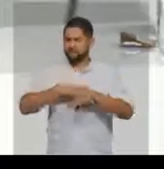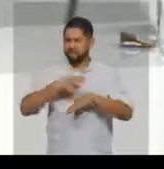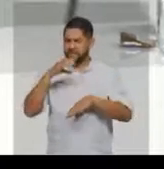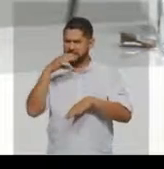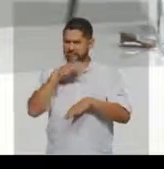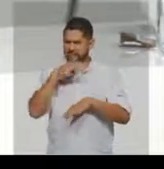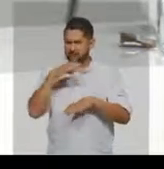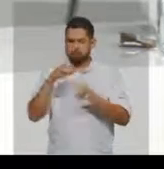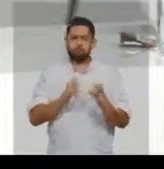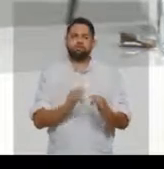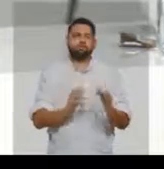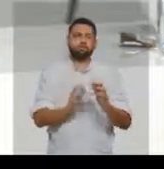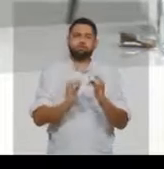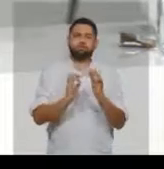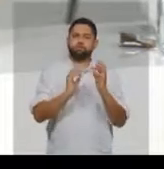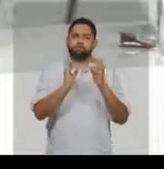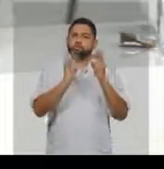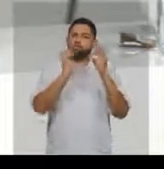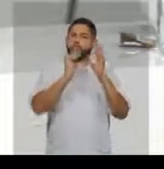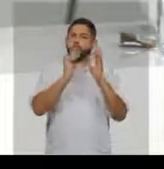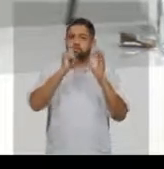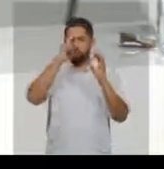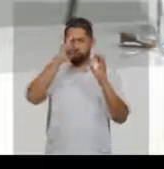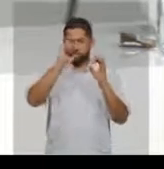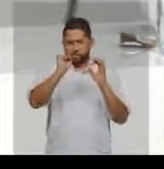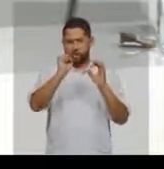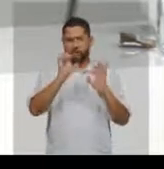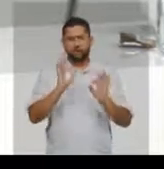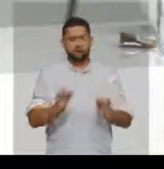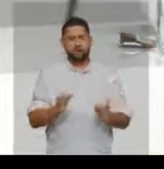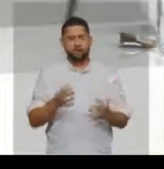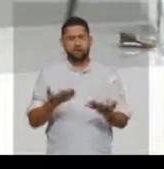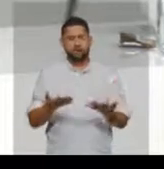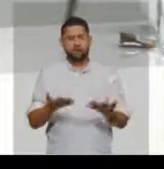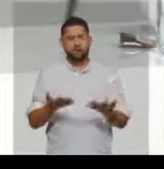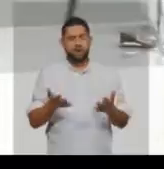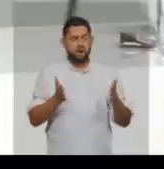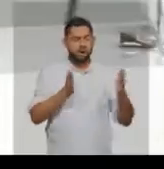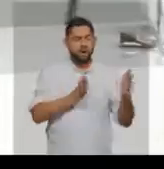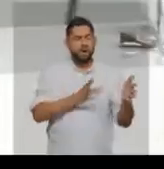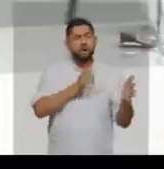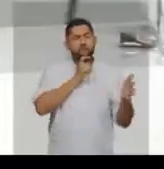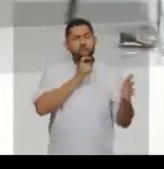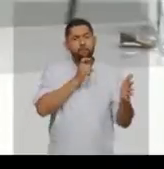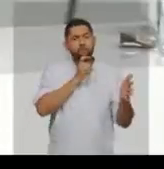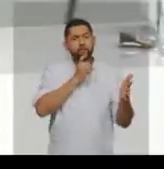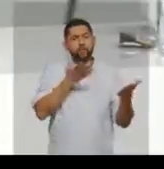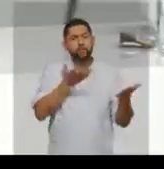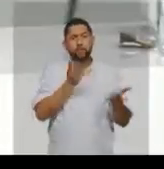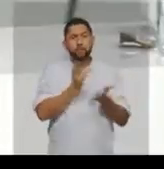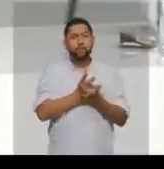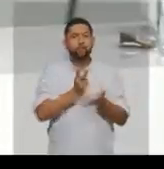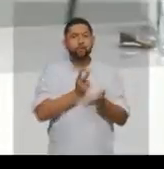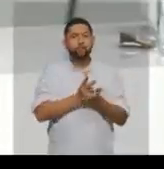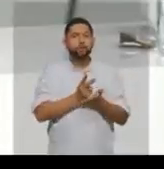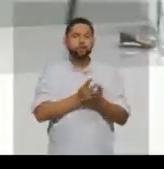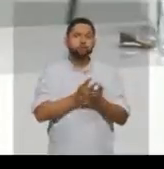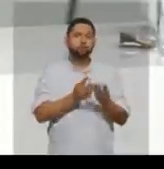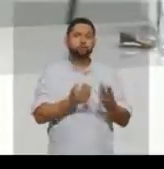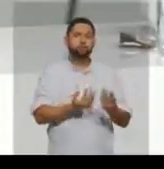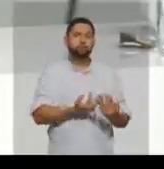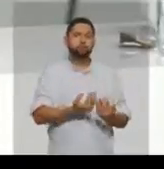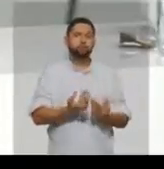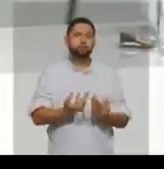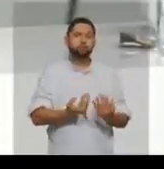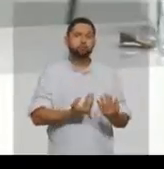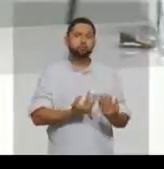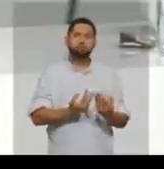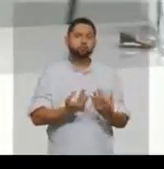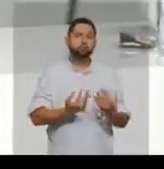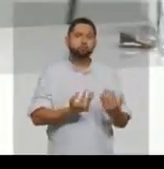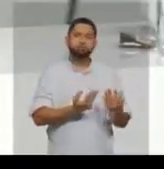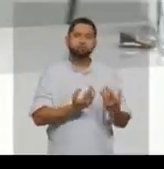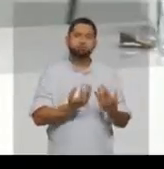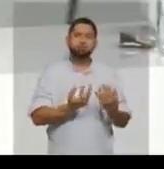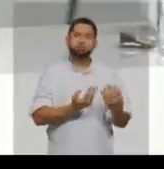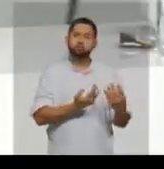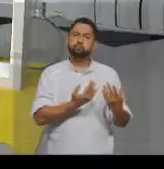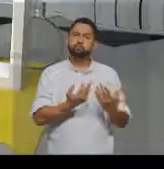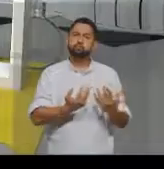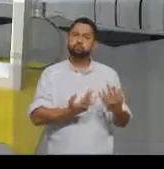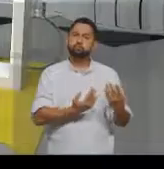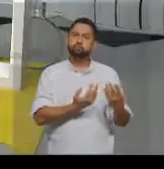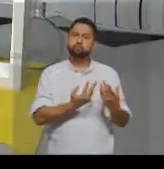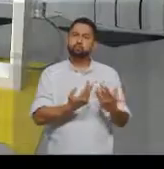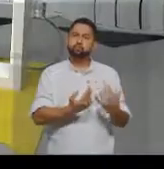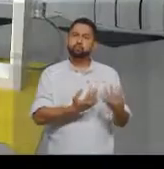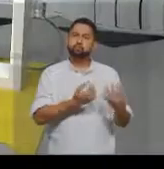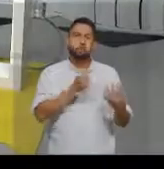mais impetuosa, não é isso mesmo? Enquanto que essa daqui, ela continua liberando gás de uma forma muito mais constante.